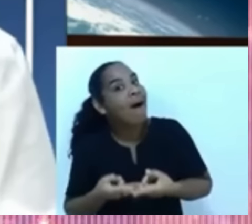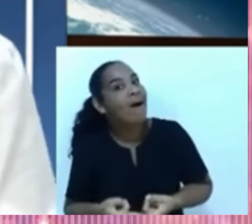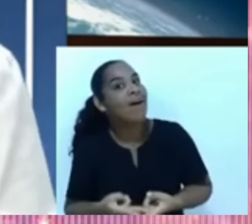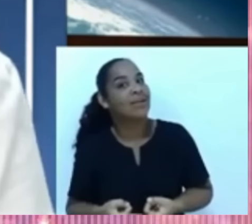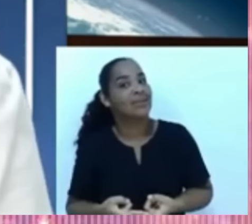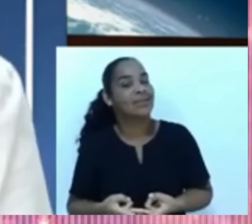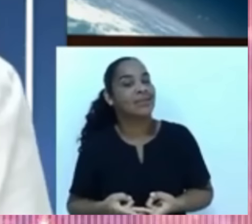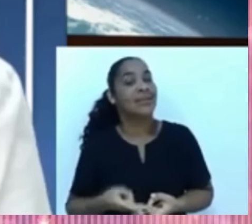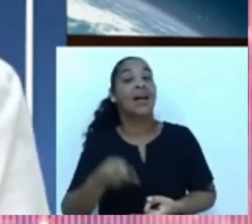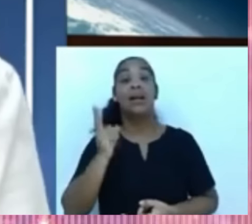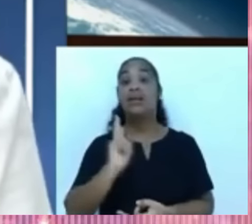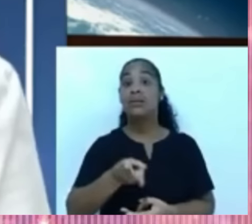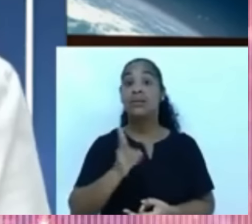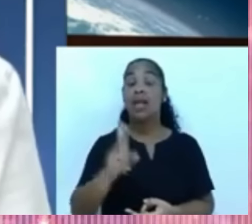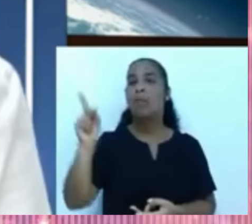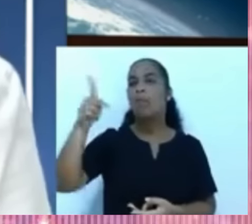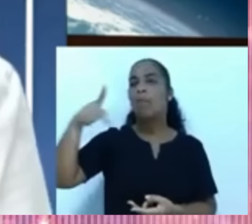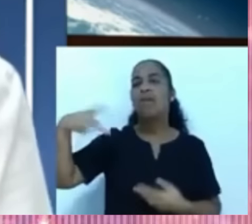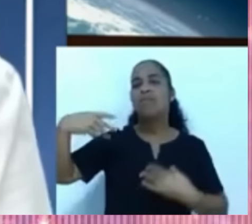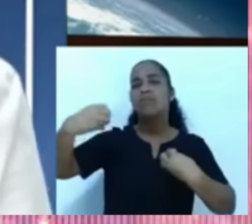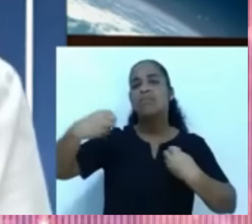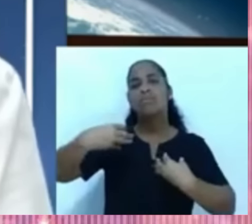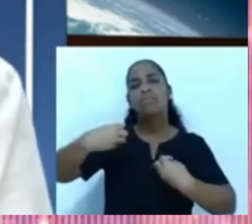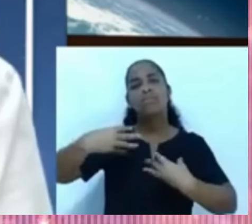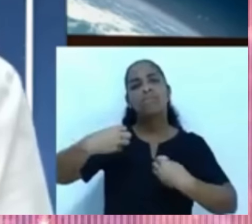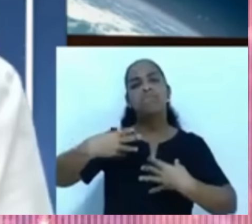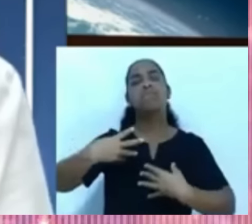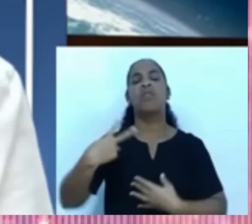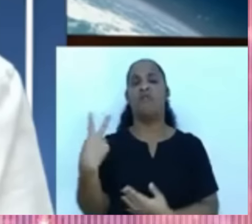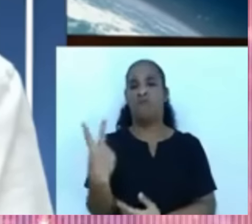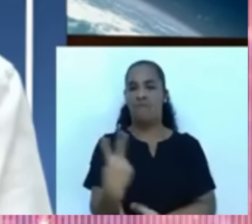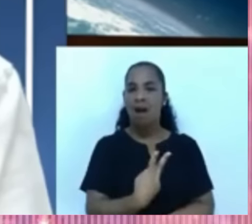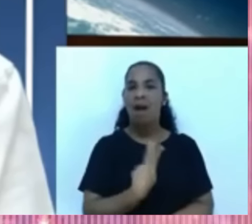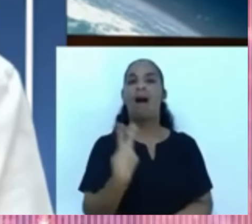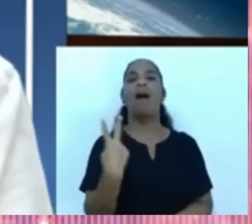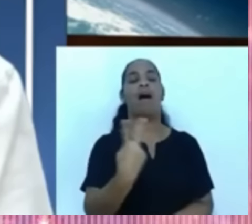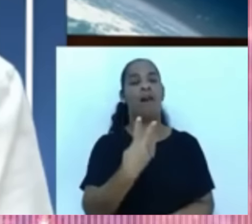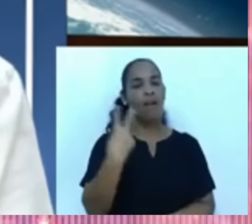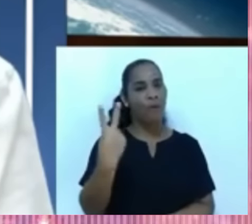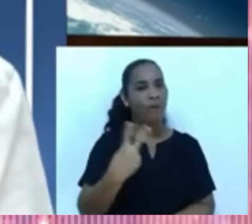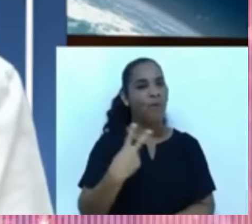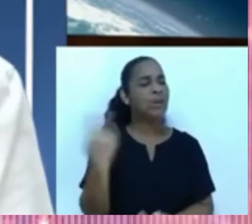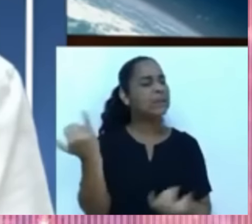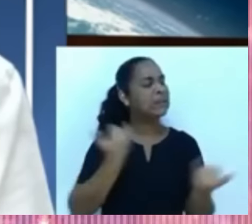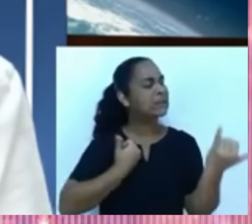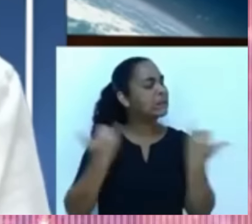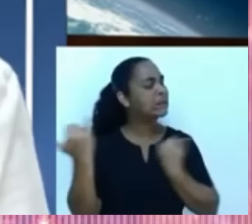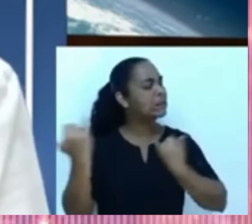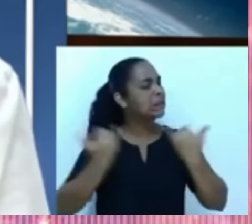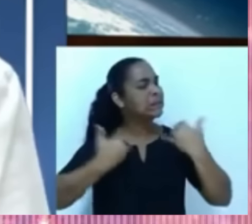esculpiu dentro de nós muitos valores muitas lições